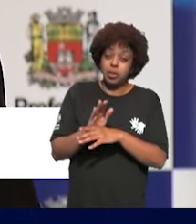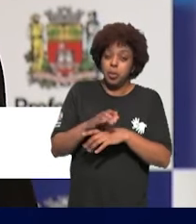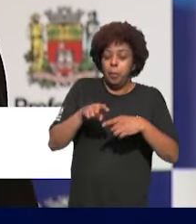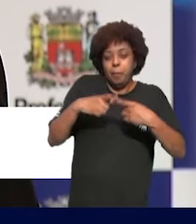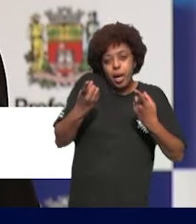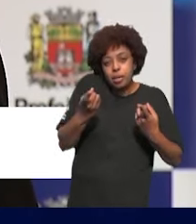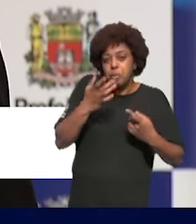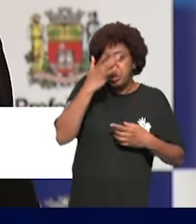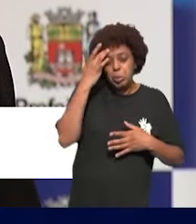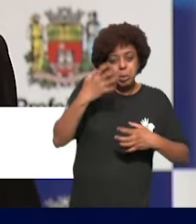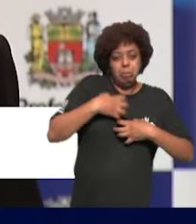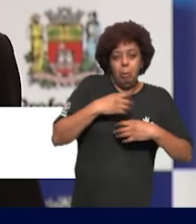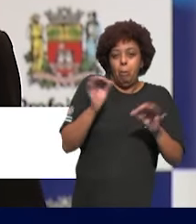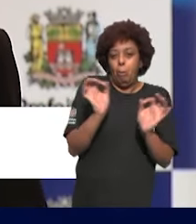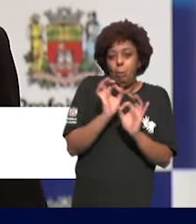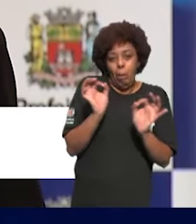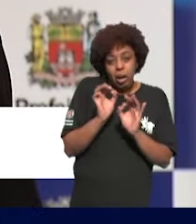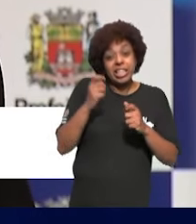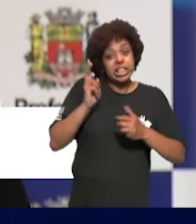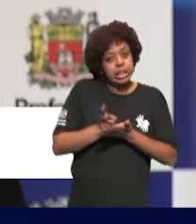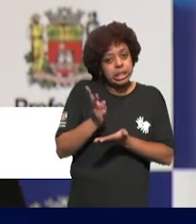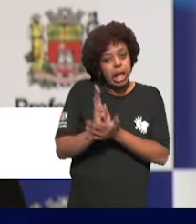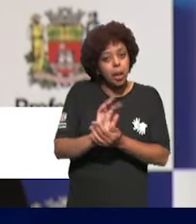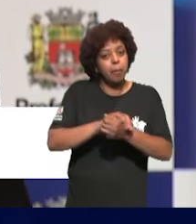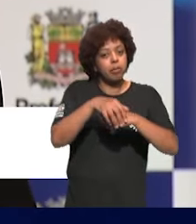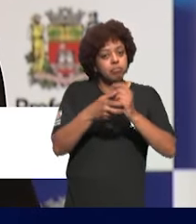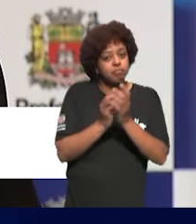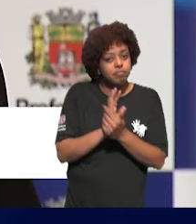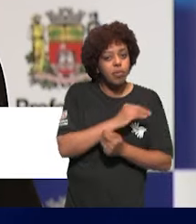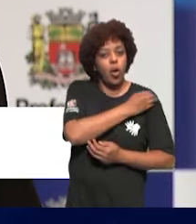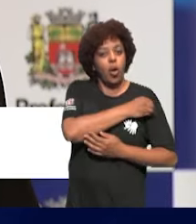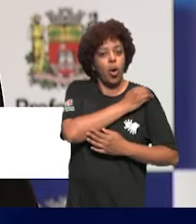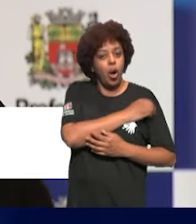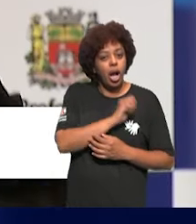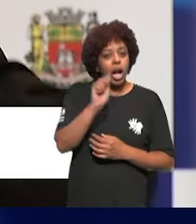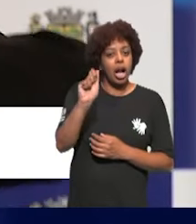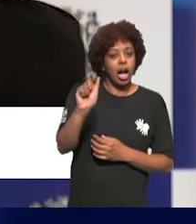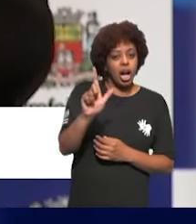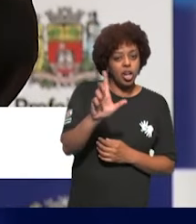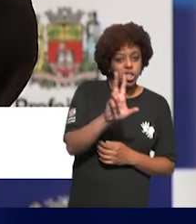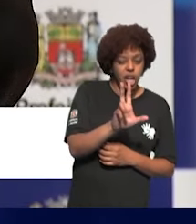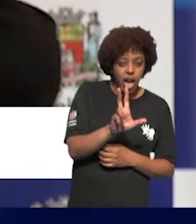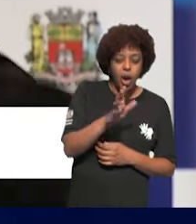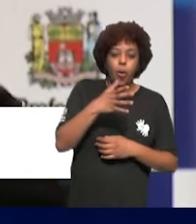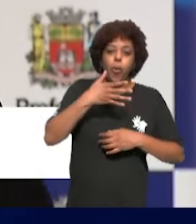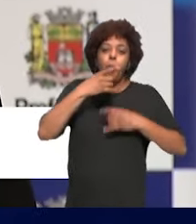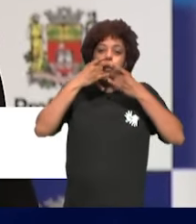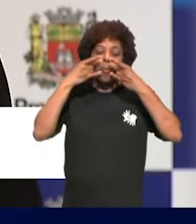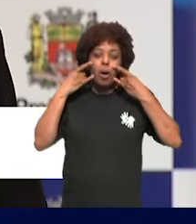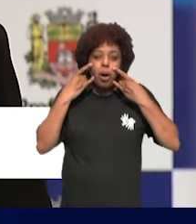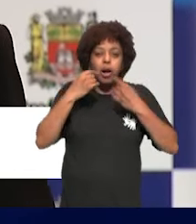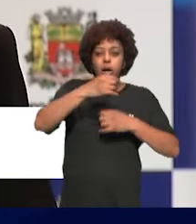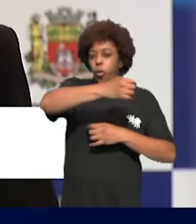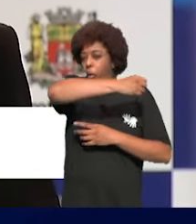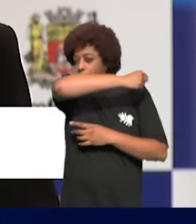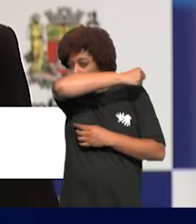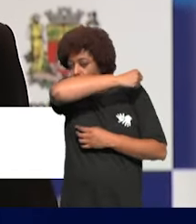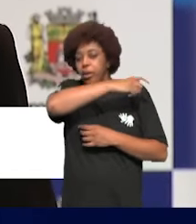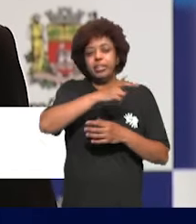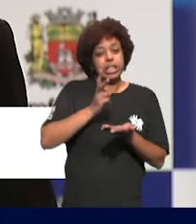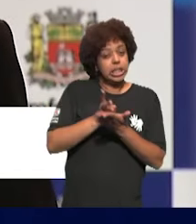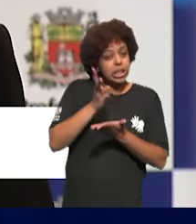qualquer sintoma sempre higiene das mãos etiqueta respiratória vai espirrar espirrar aqui no antebraço e